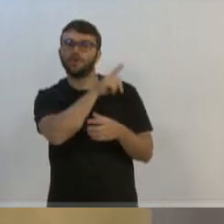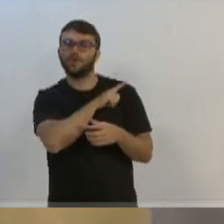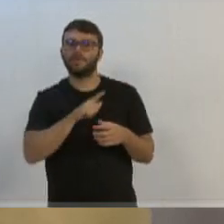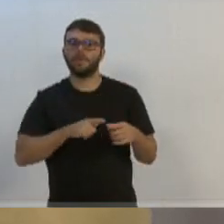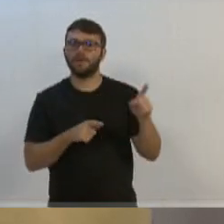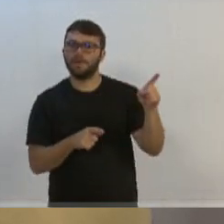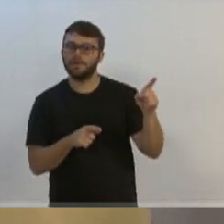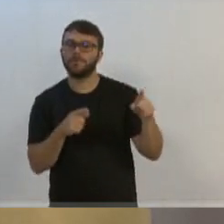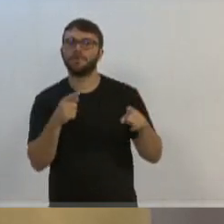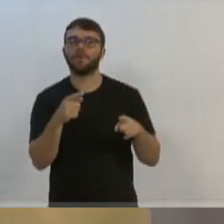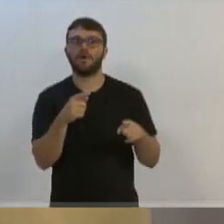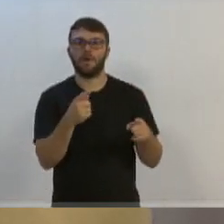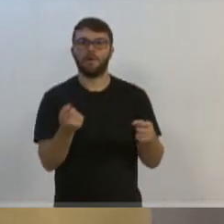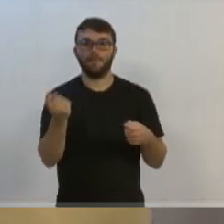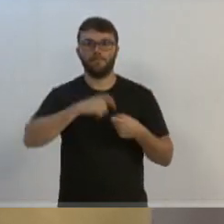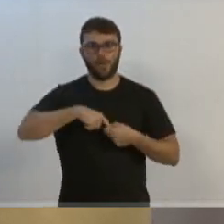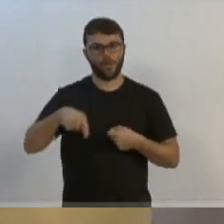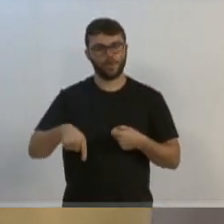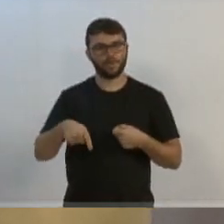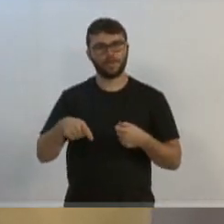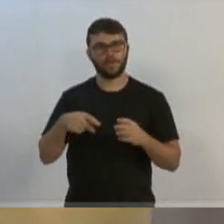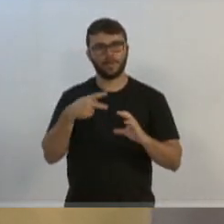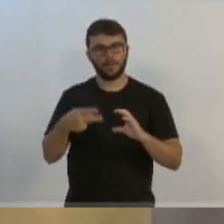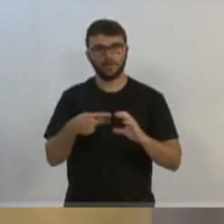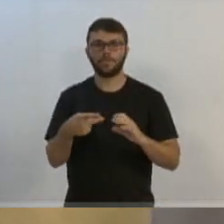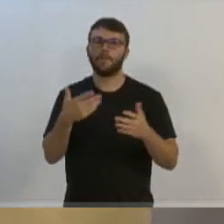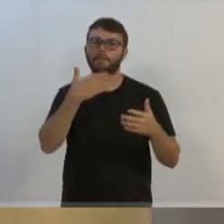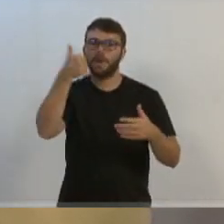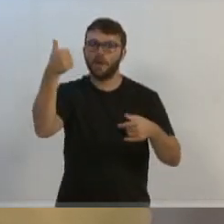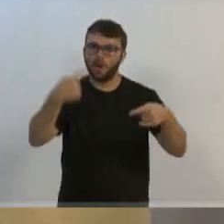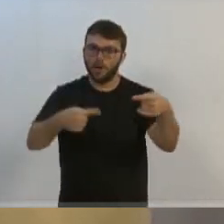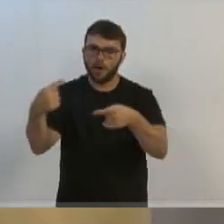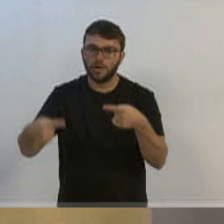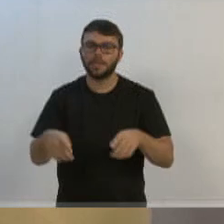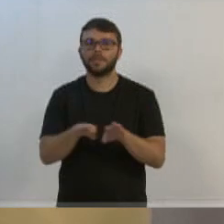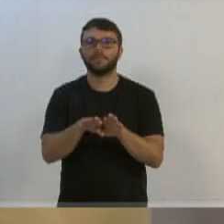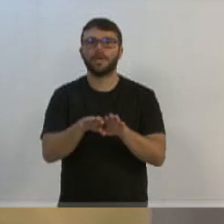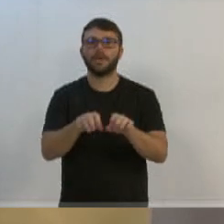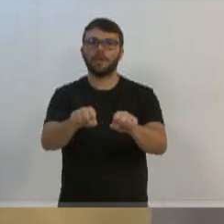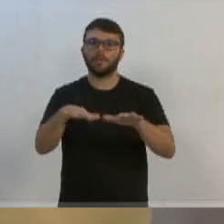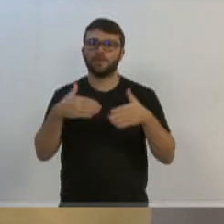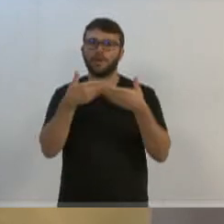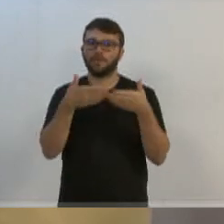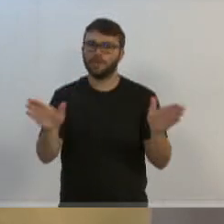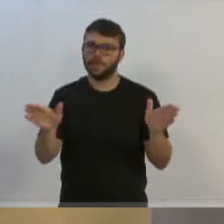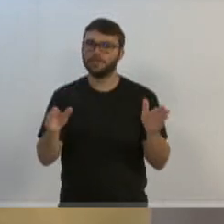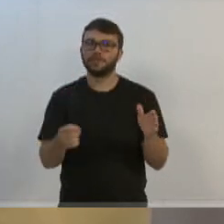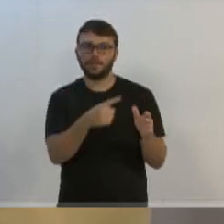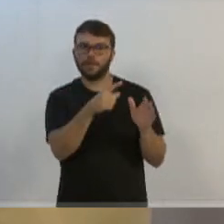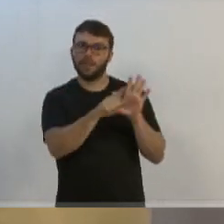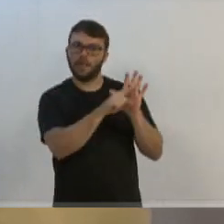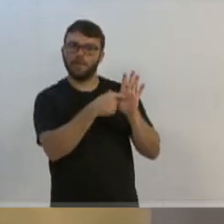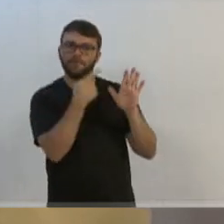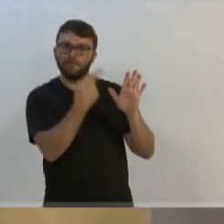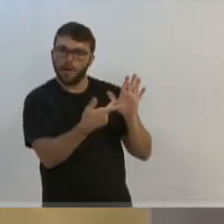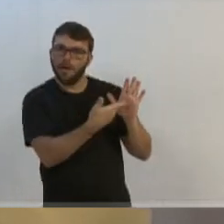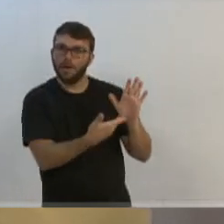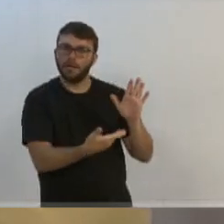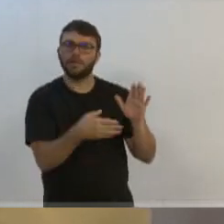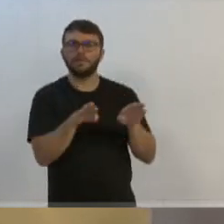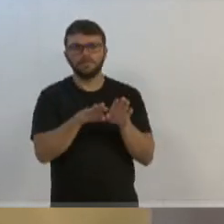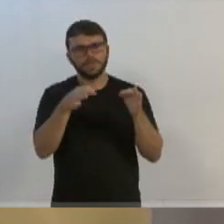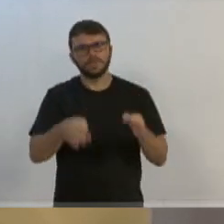que volte a esta casa melhor conduzido, dialogado, que se faça as audiências que pede a legislação, que se faça a coisa de forma correta e